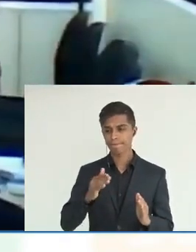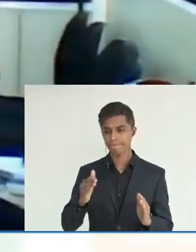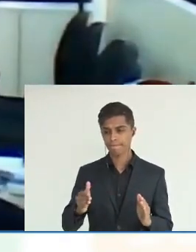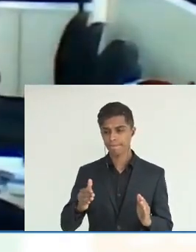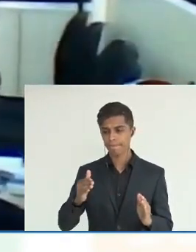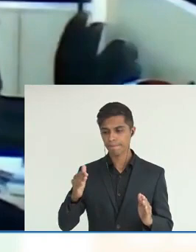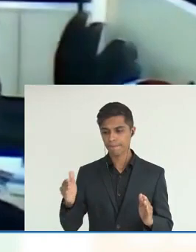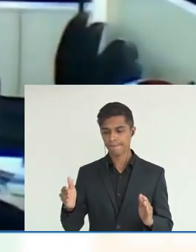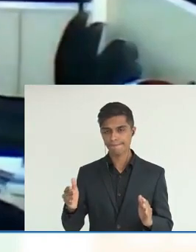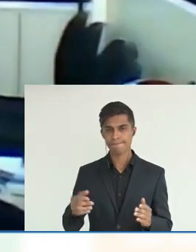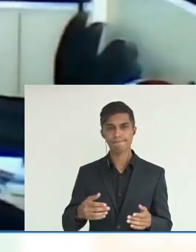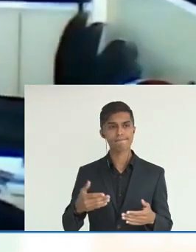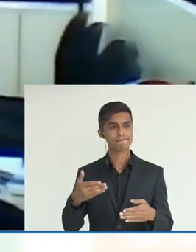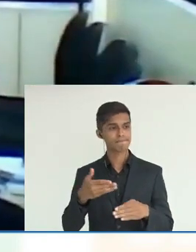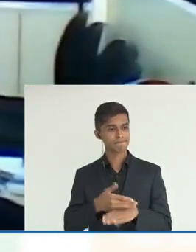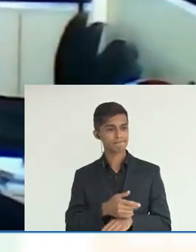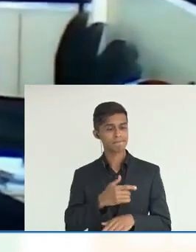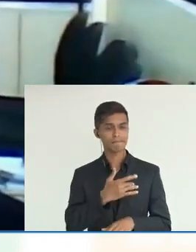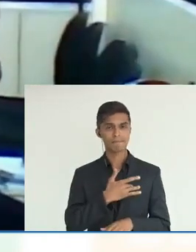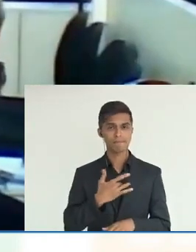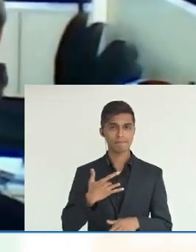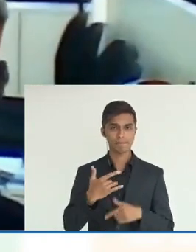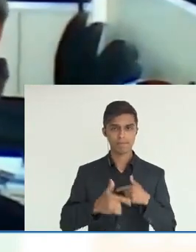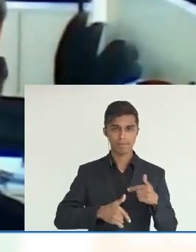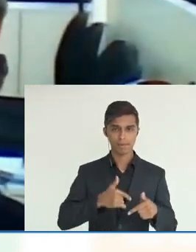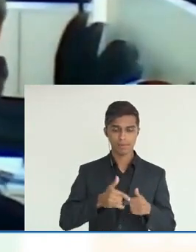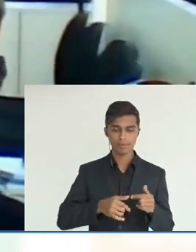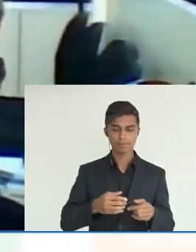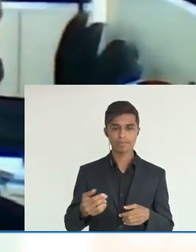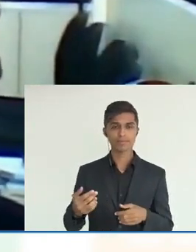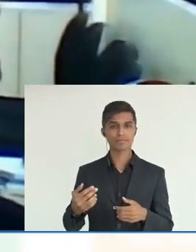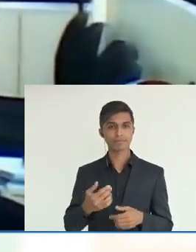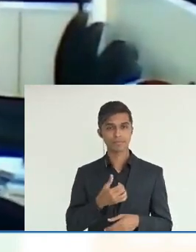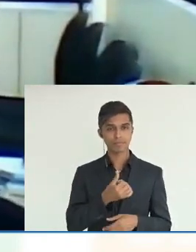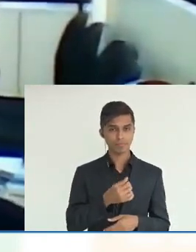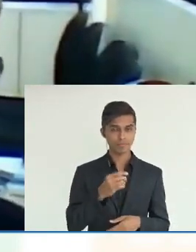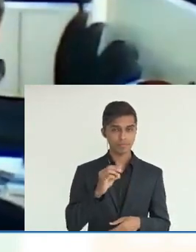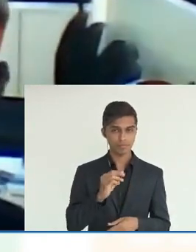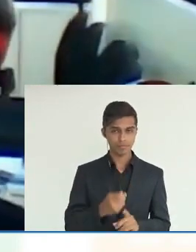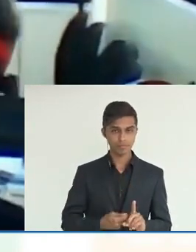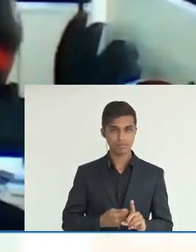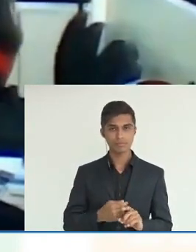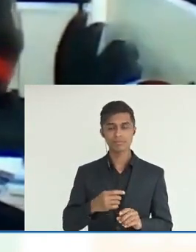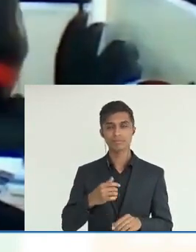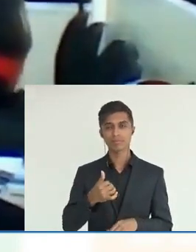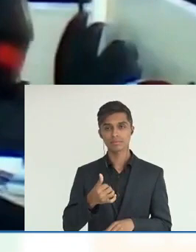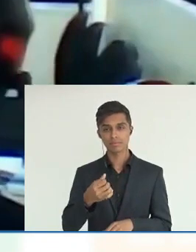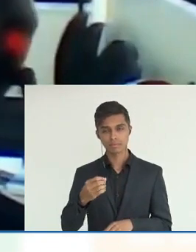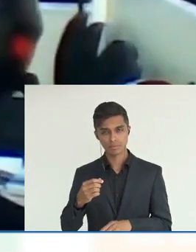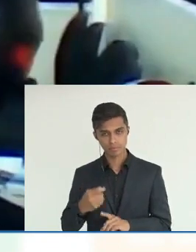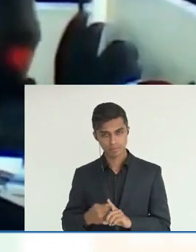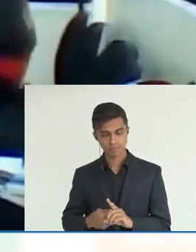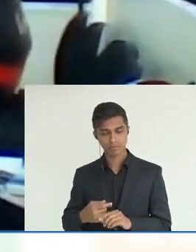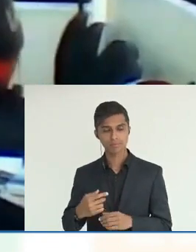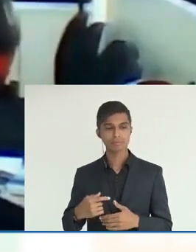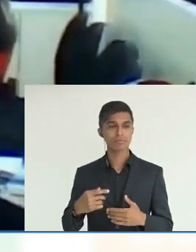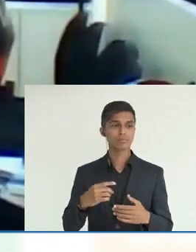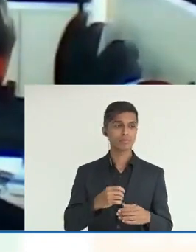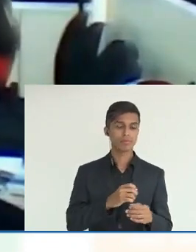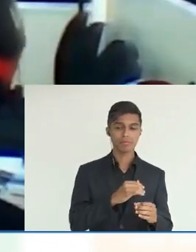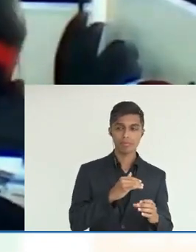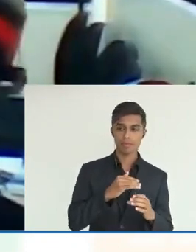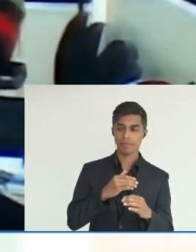do trabalhador, né, e aí ele sai com o encaminhamento para a UBS do